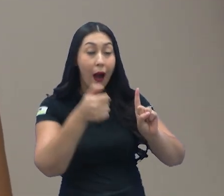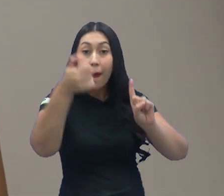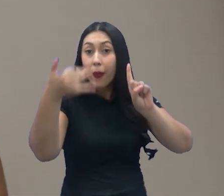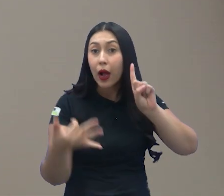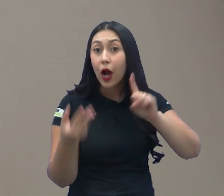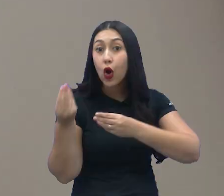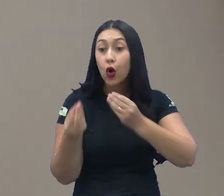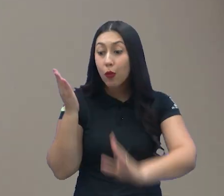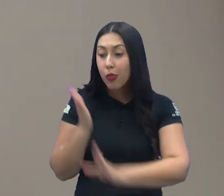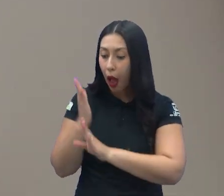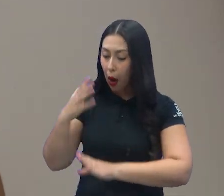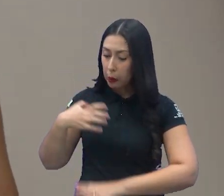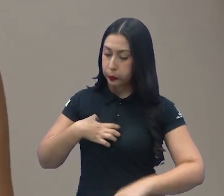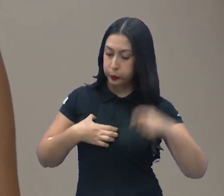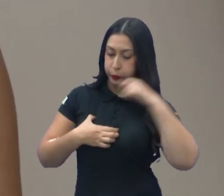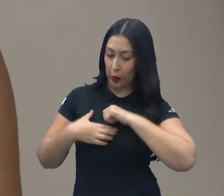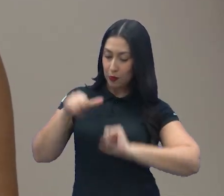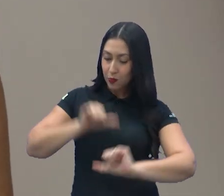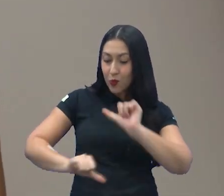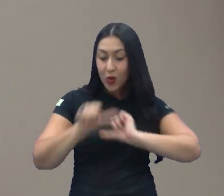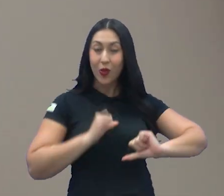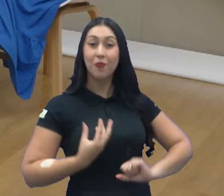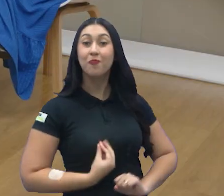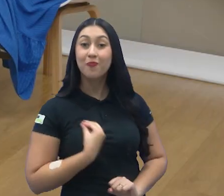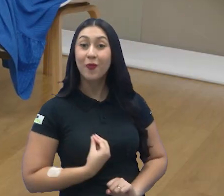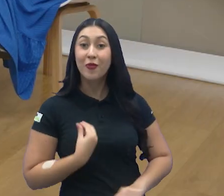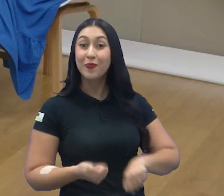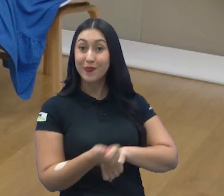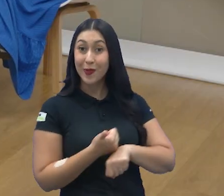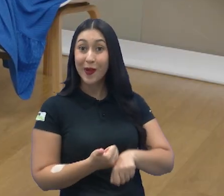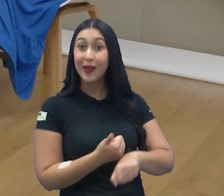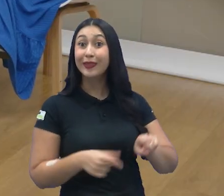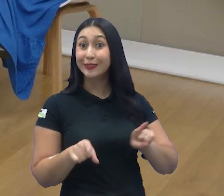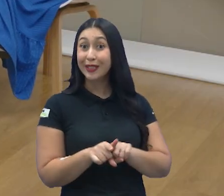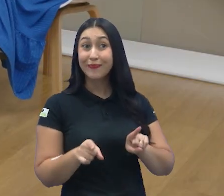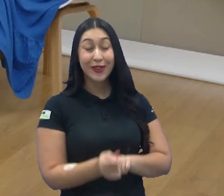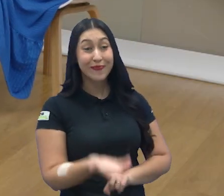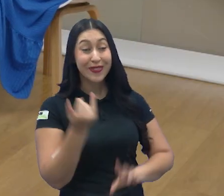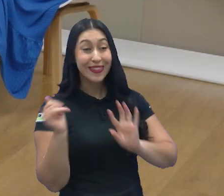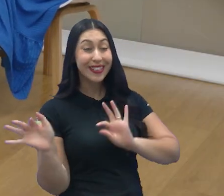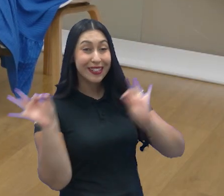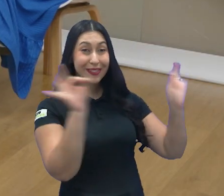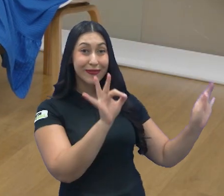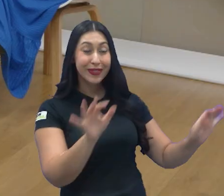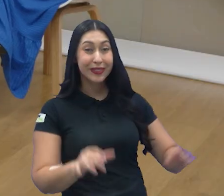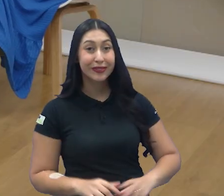vez a rotina pessoal e profissional. Del, vamos conferir juntos? Vamos.